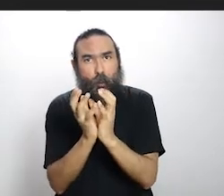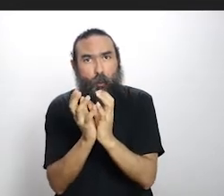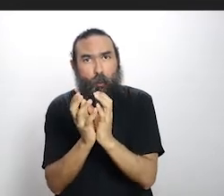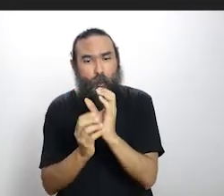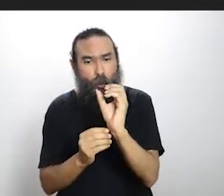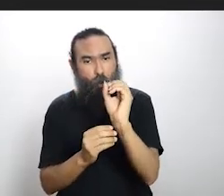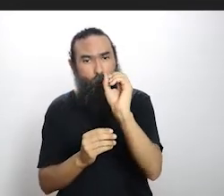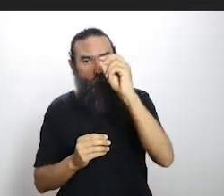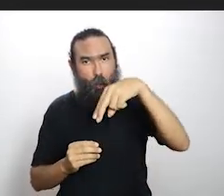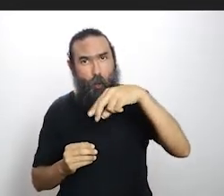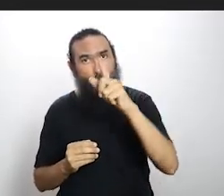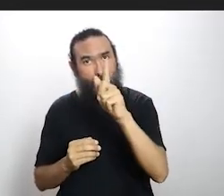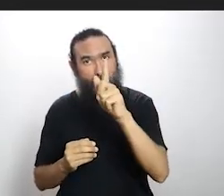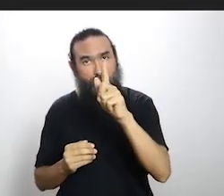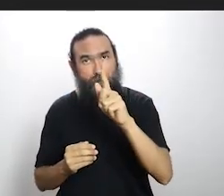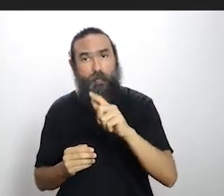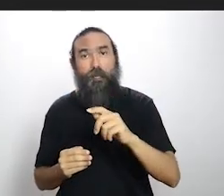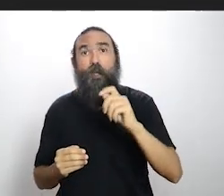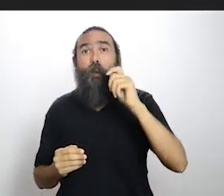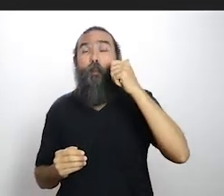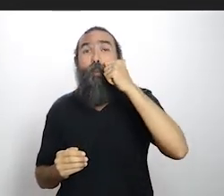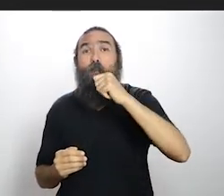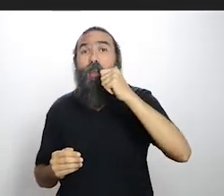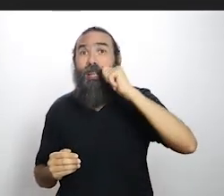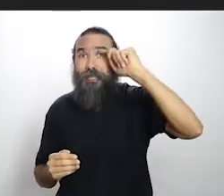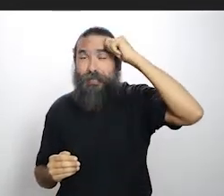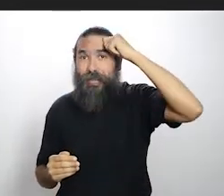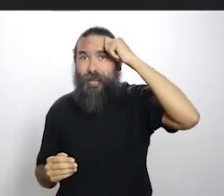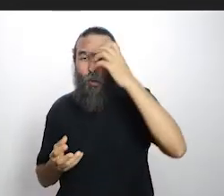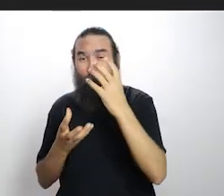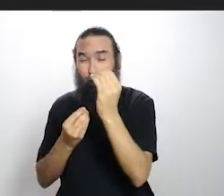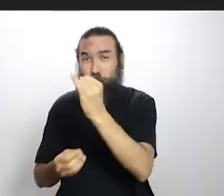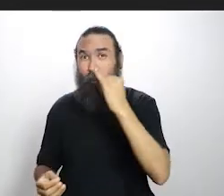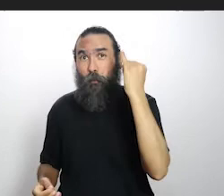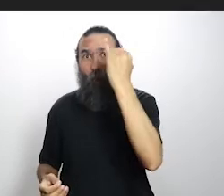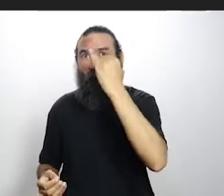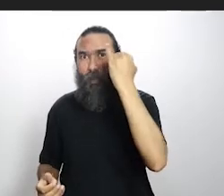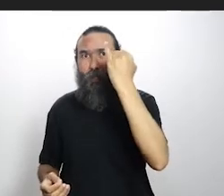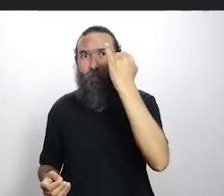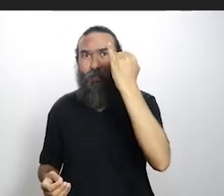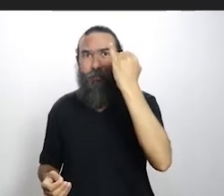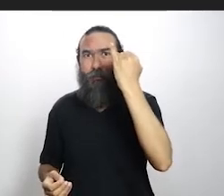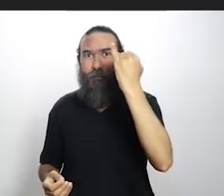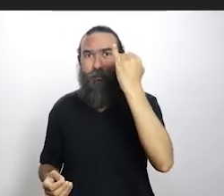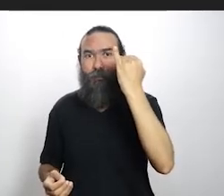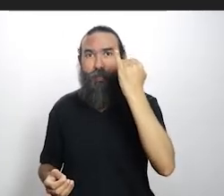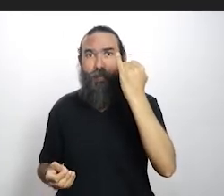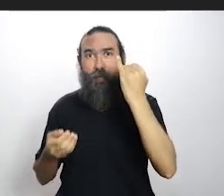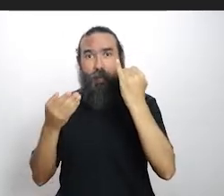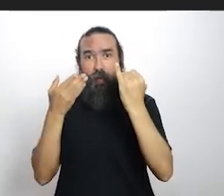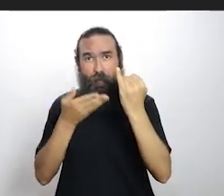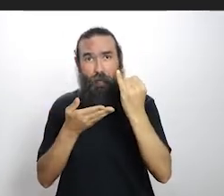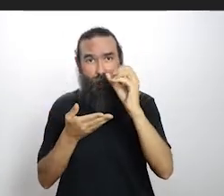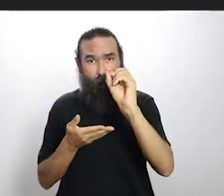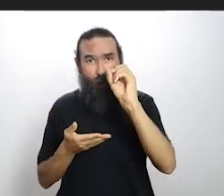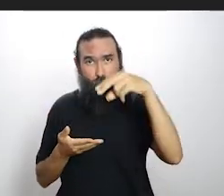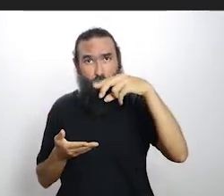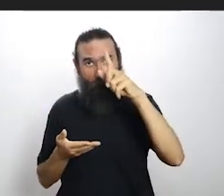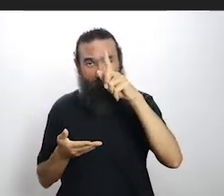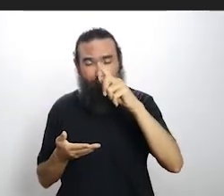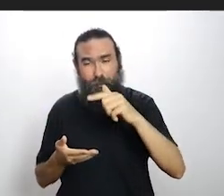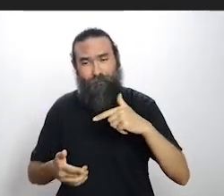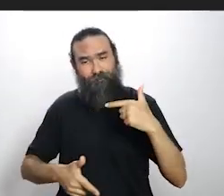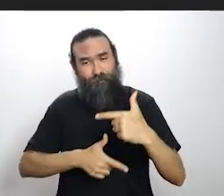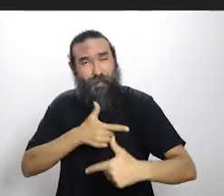extremamente importante, eu vou concluir agora. E ela, durante anos, fez um concurso para